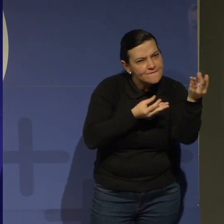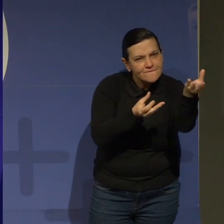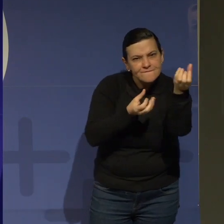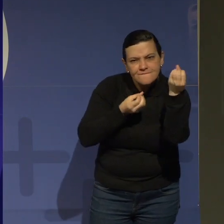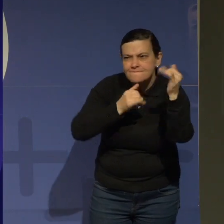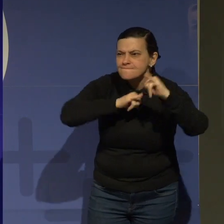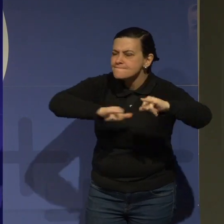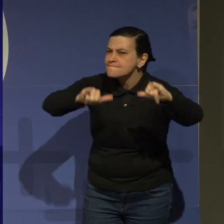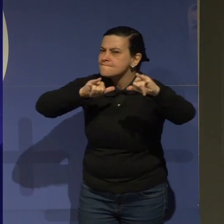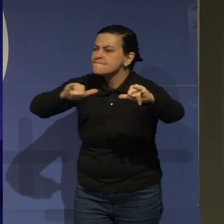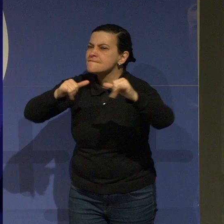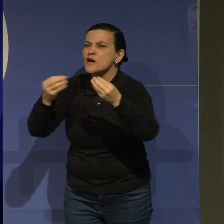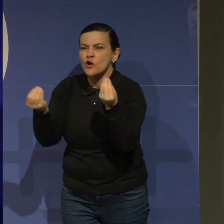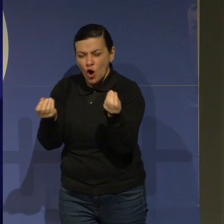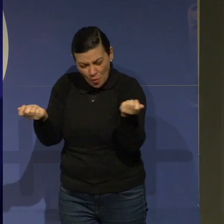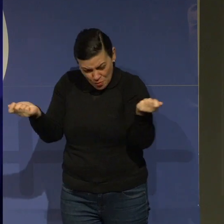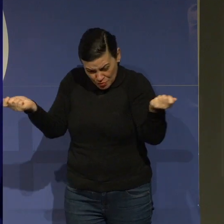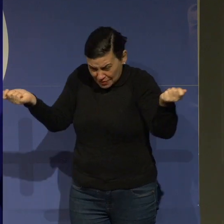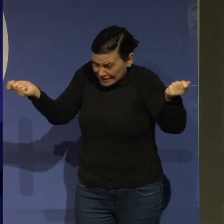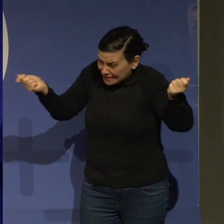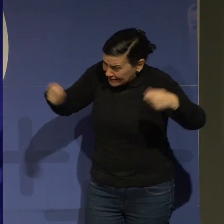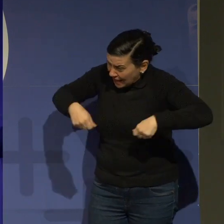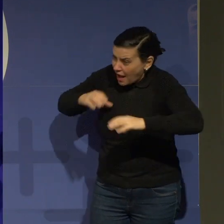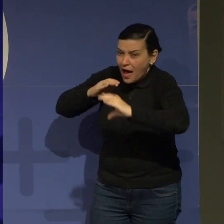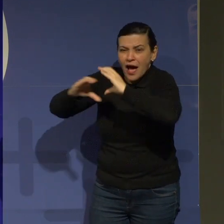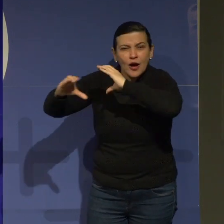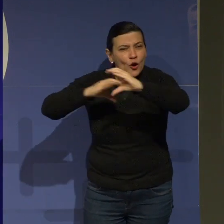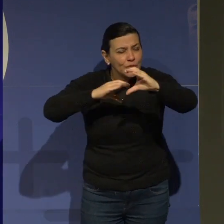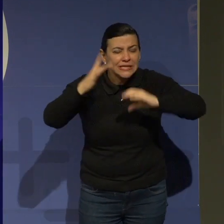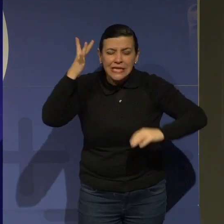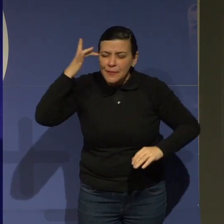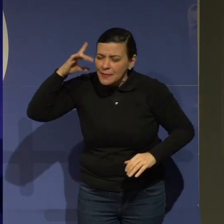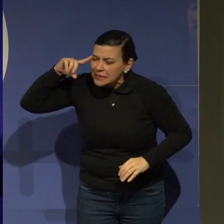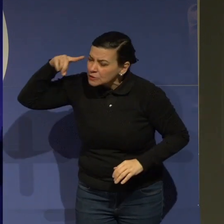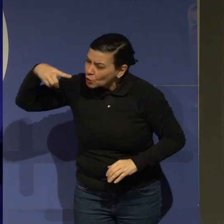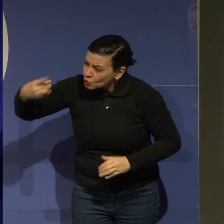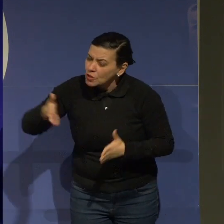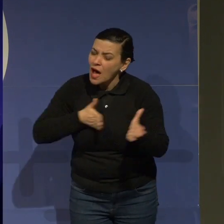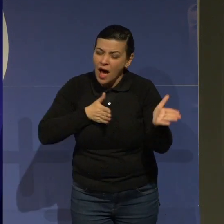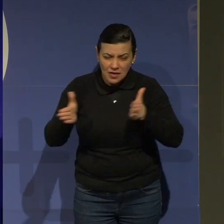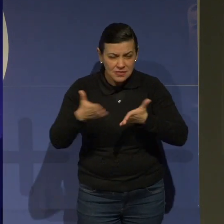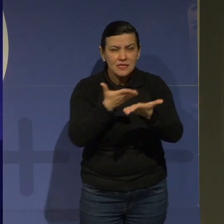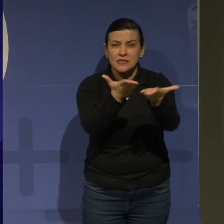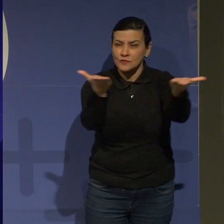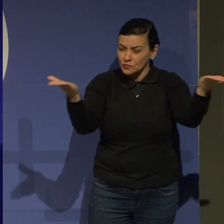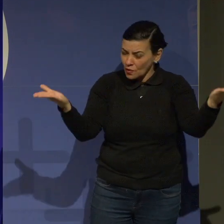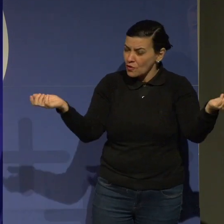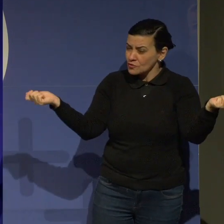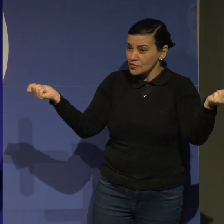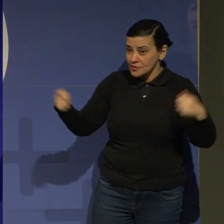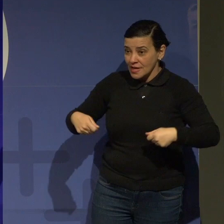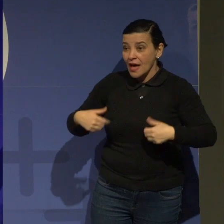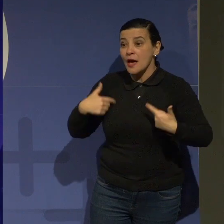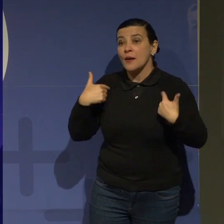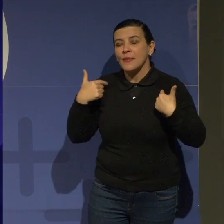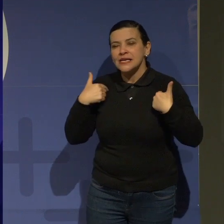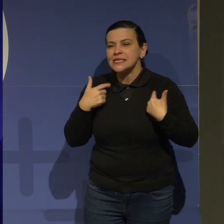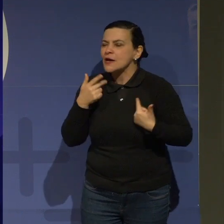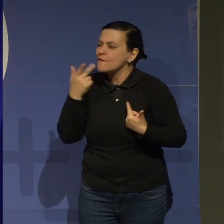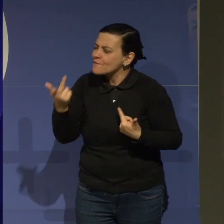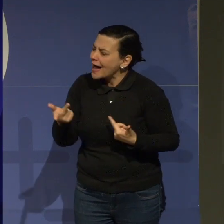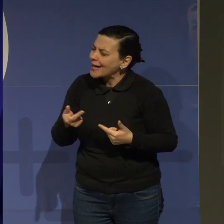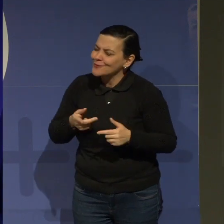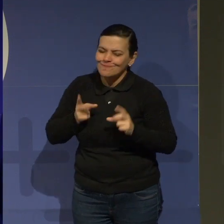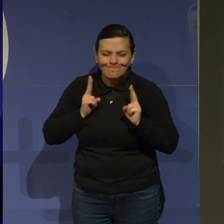divulgando como a gente pode tornar a nossa comunicação diária mais acessível para todo mundo. Por isso que eu toco muito nessa